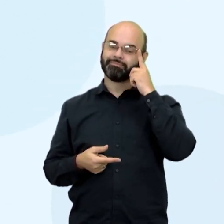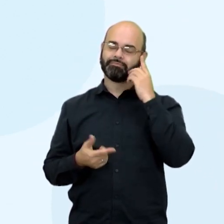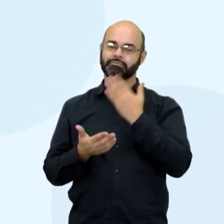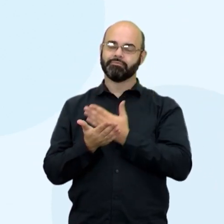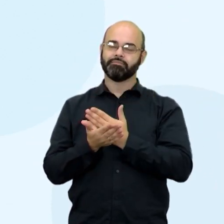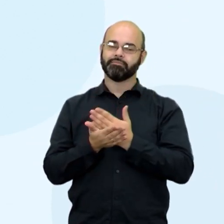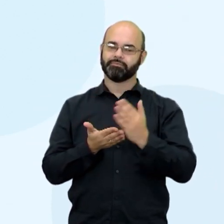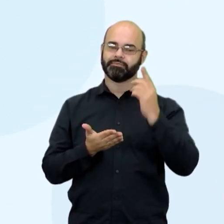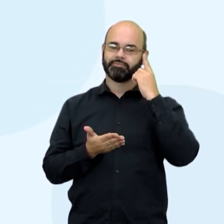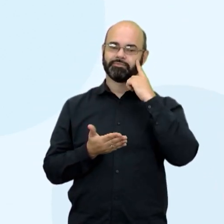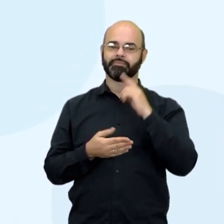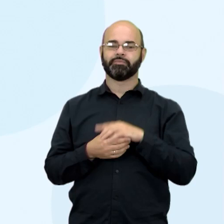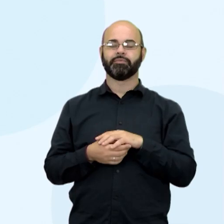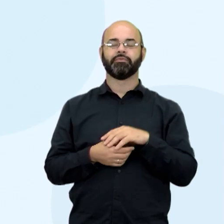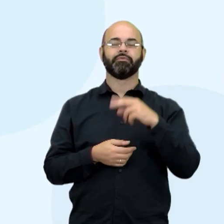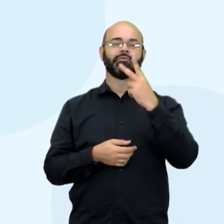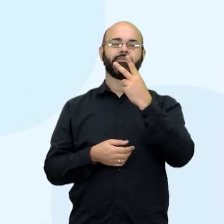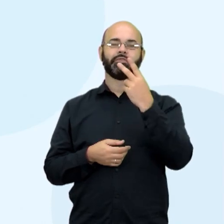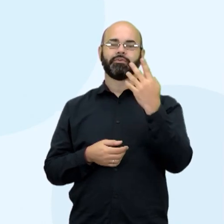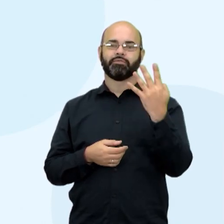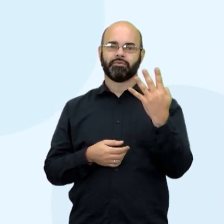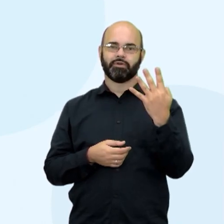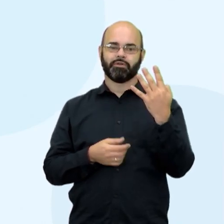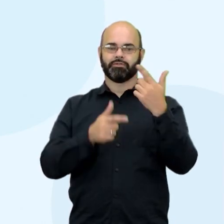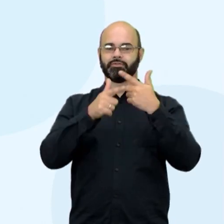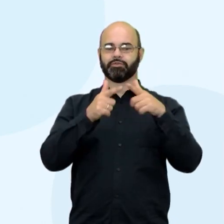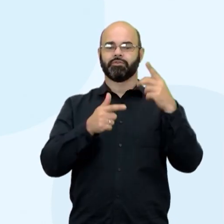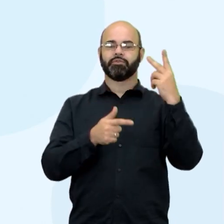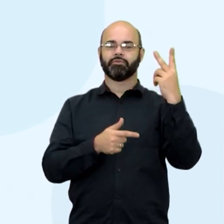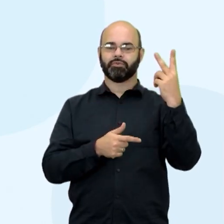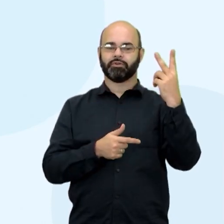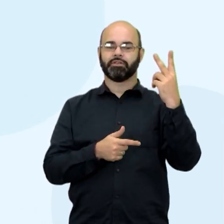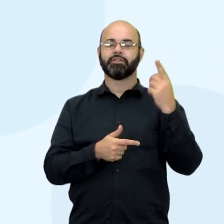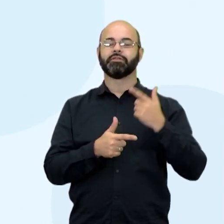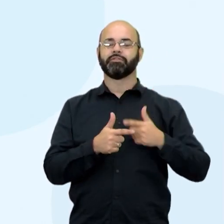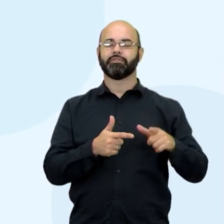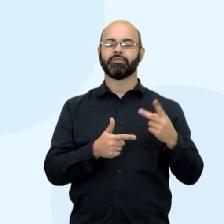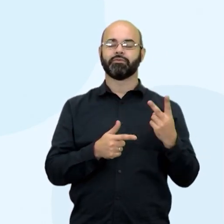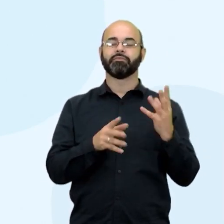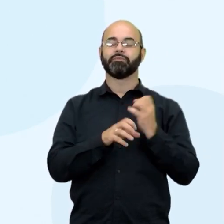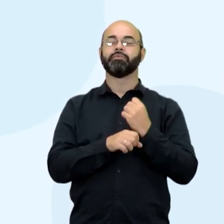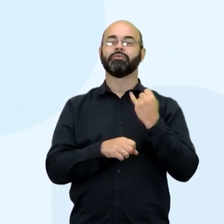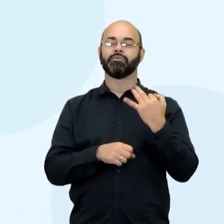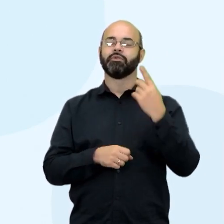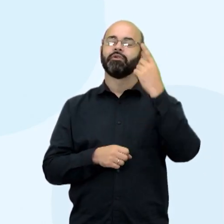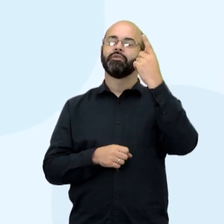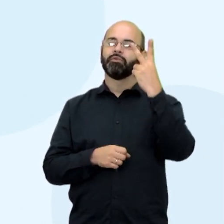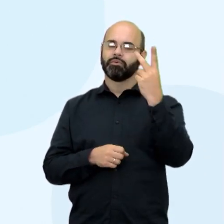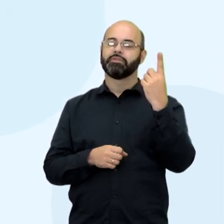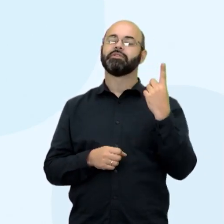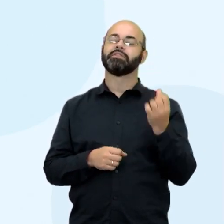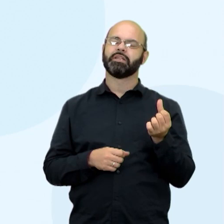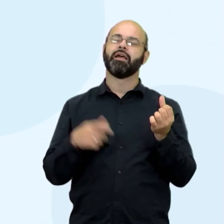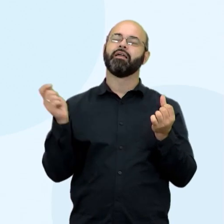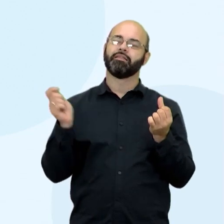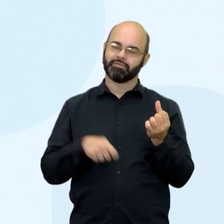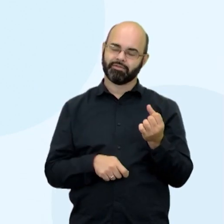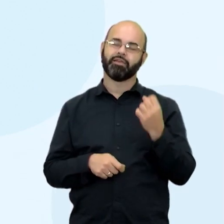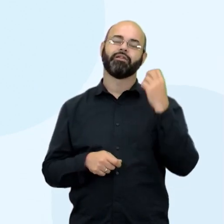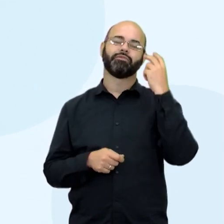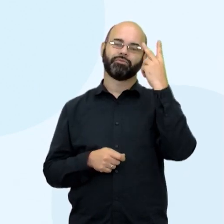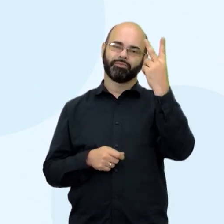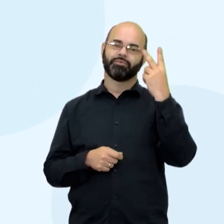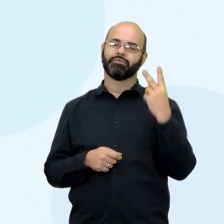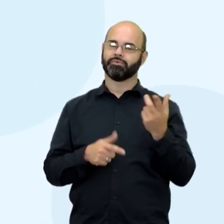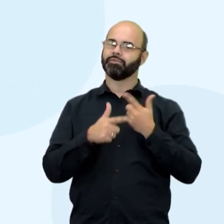começar dividindo assim, ó. 24 e 32 por 2 vai ser igual a 12 e 16 avos, mas ainda dá para dividir